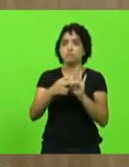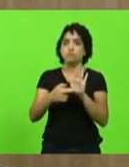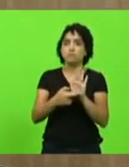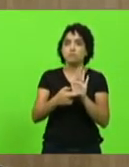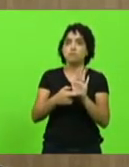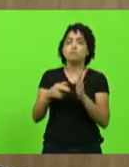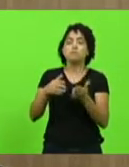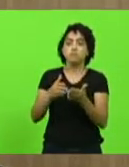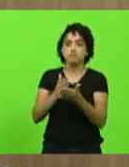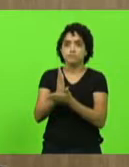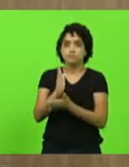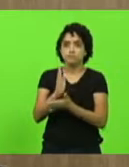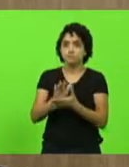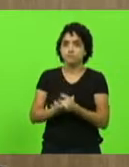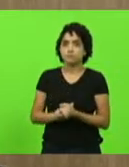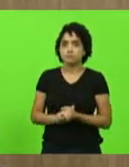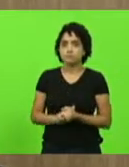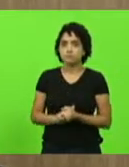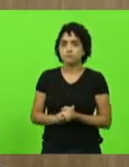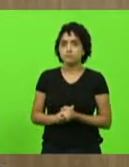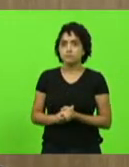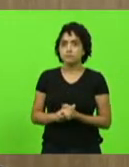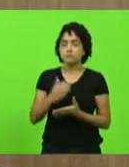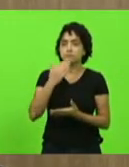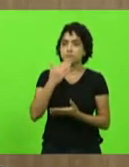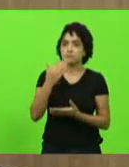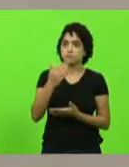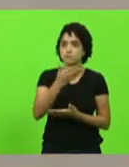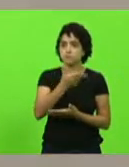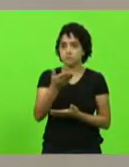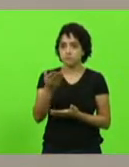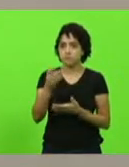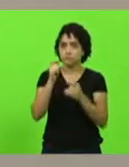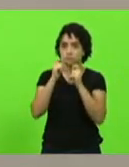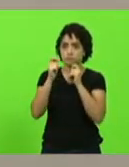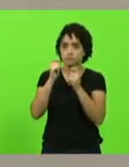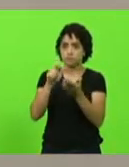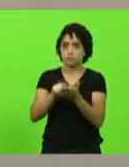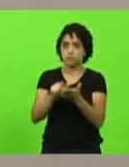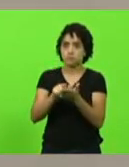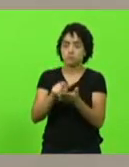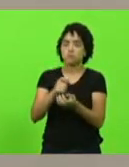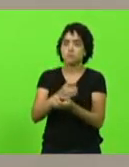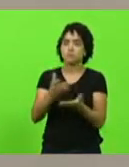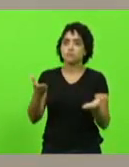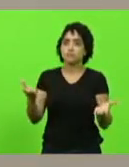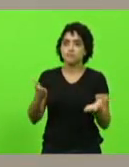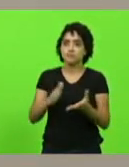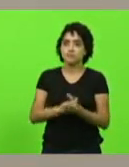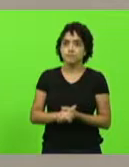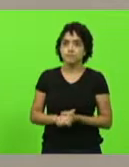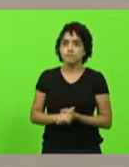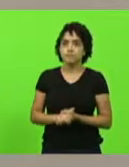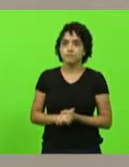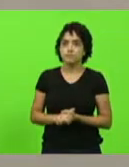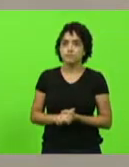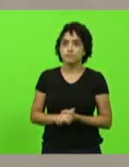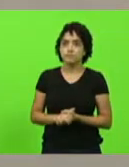dou-a por aprovada. Solicita a assessoria que proceda à distribuição do expediente.